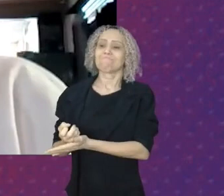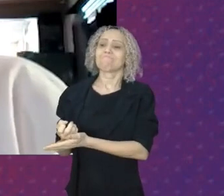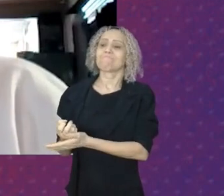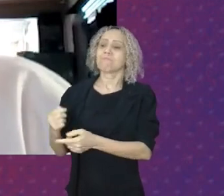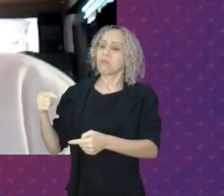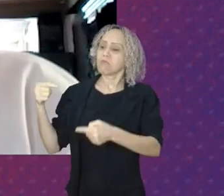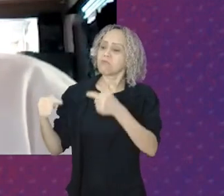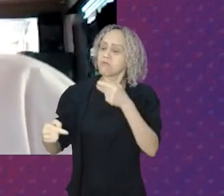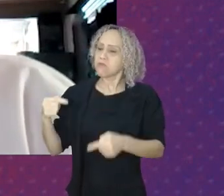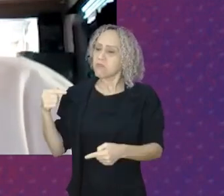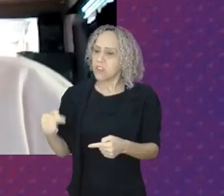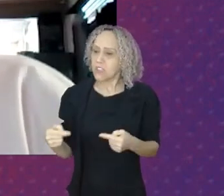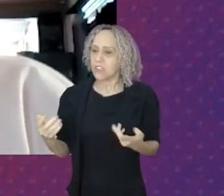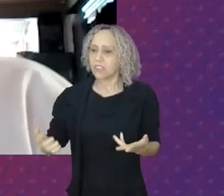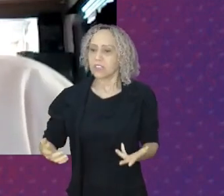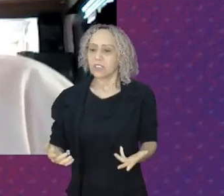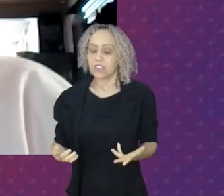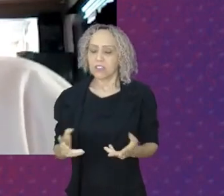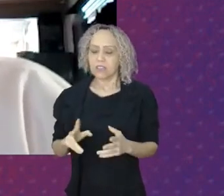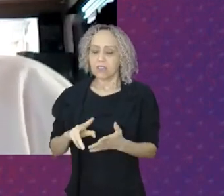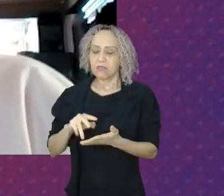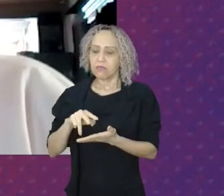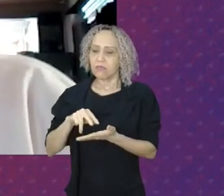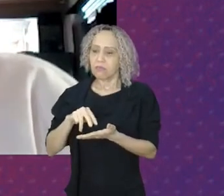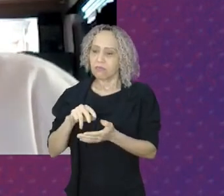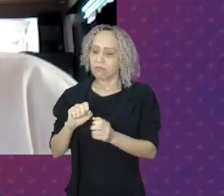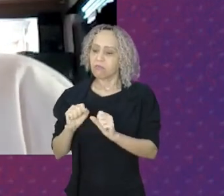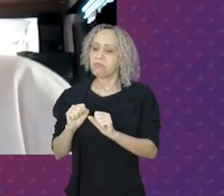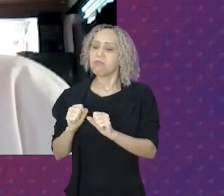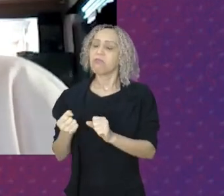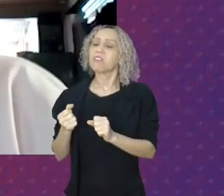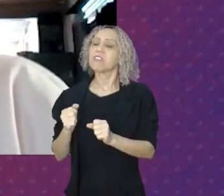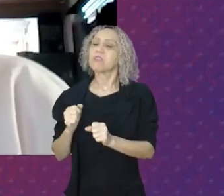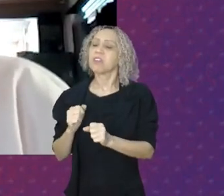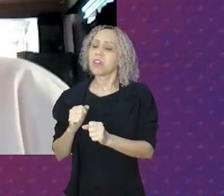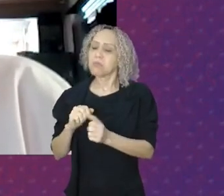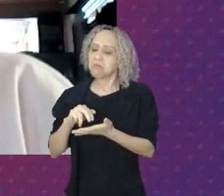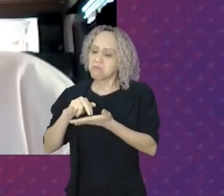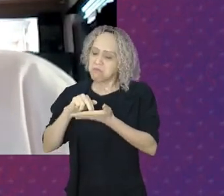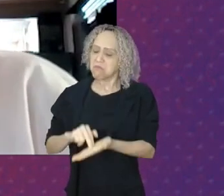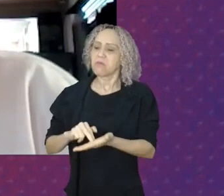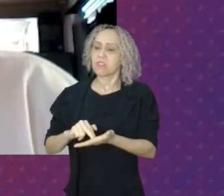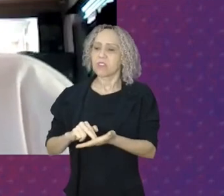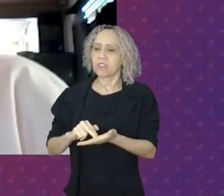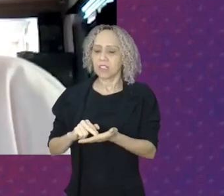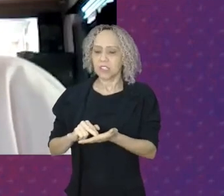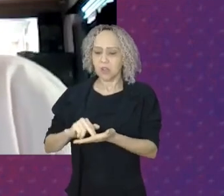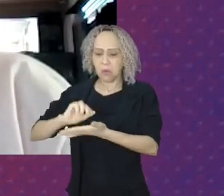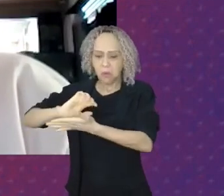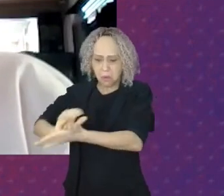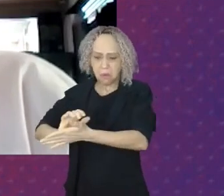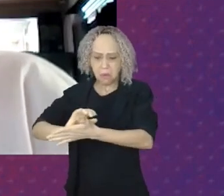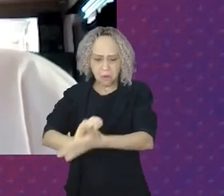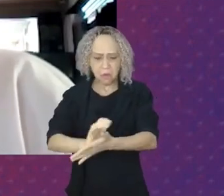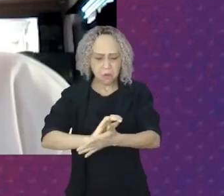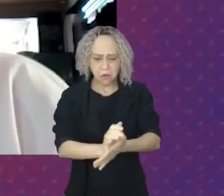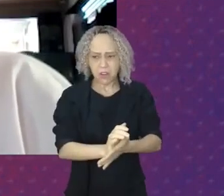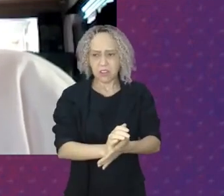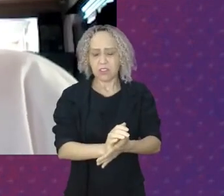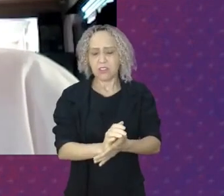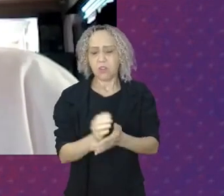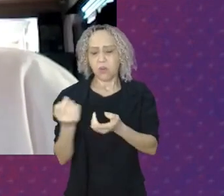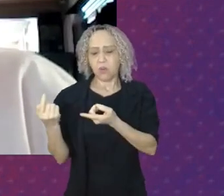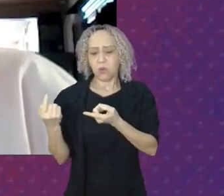atestando e sempre reforçando o estigma a essa população e toda a violência que ele